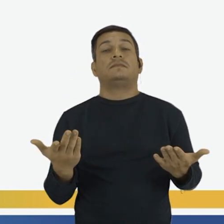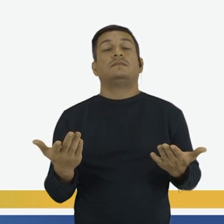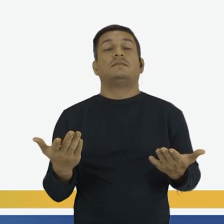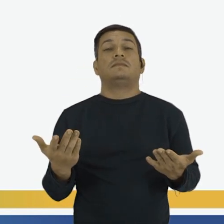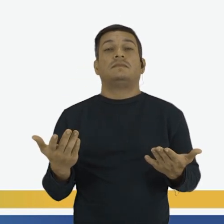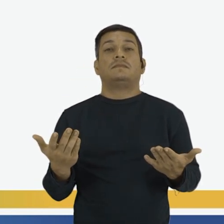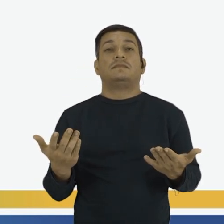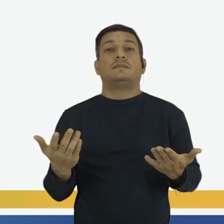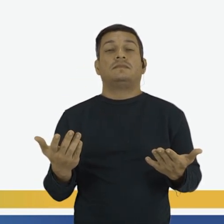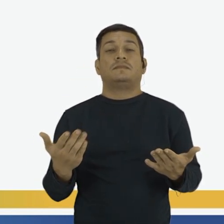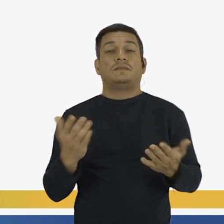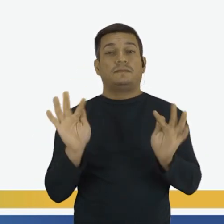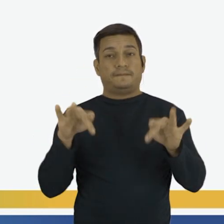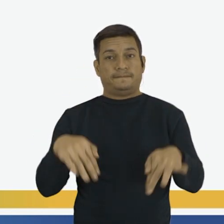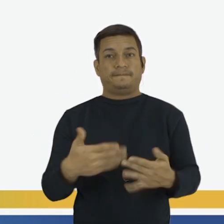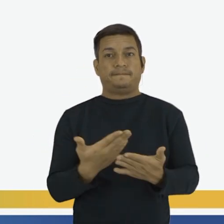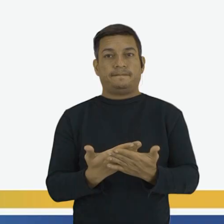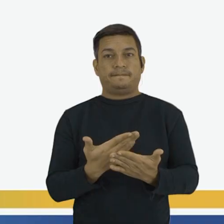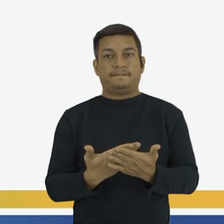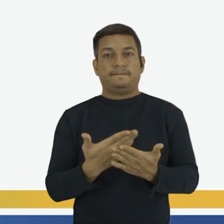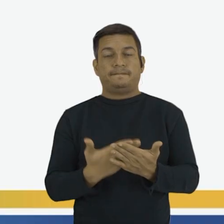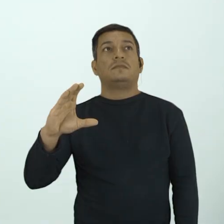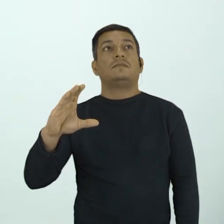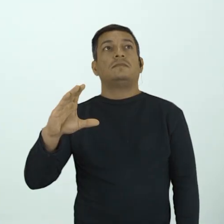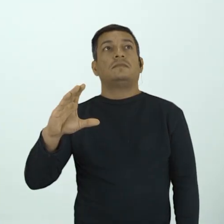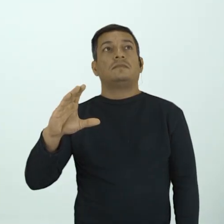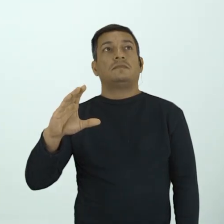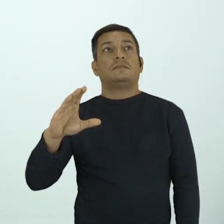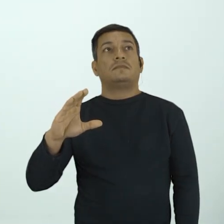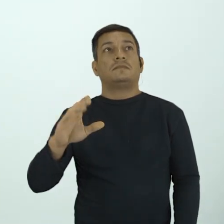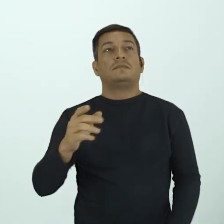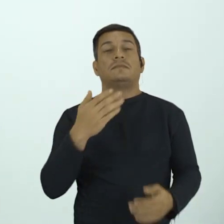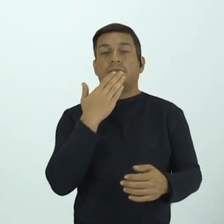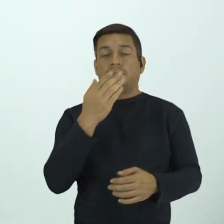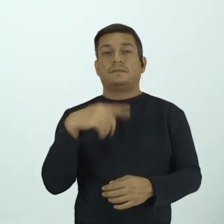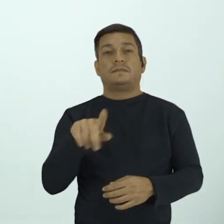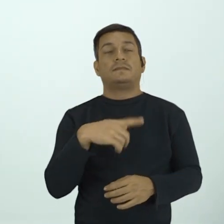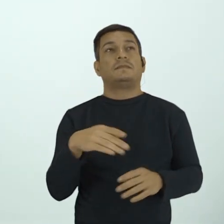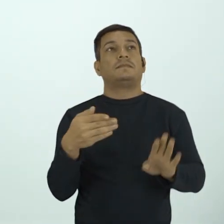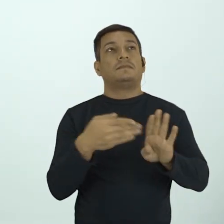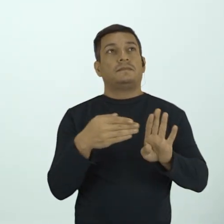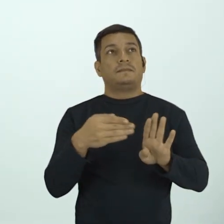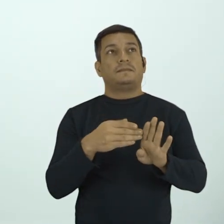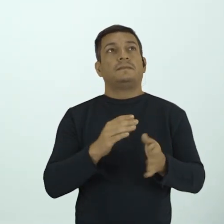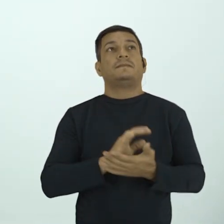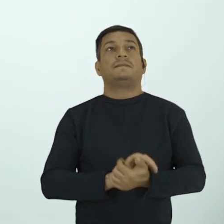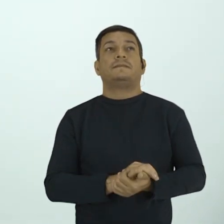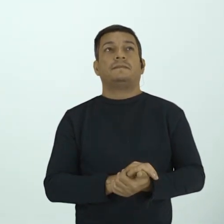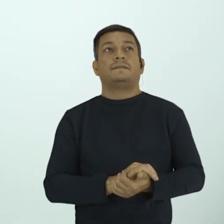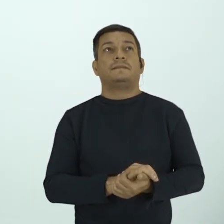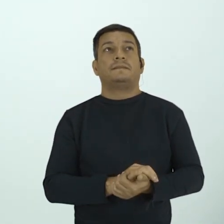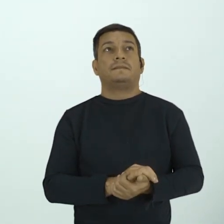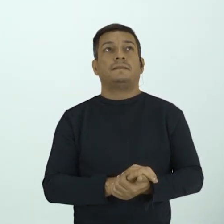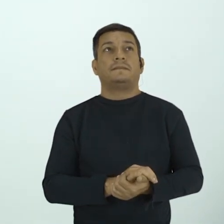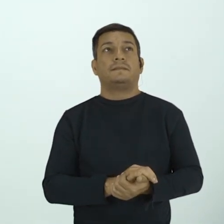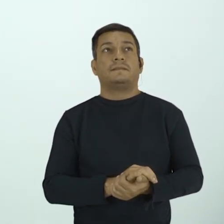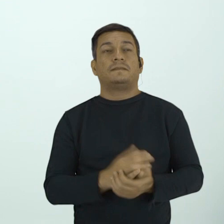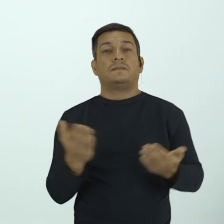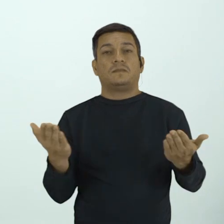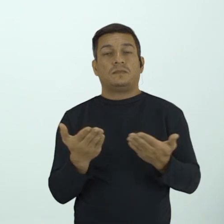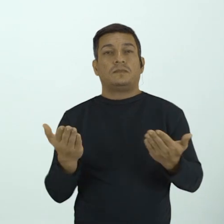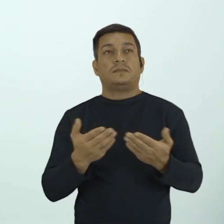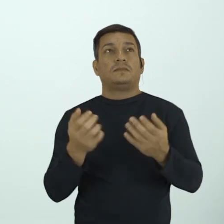gente chega ao final de mais uma aula. Eu peço a vocês que acessem a plataforma Eduque. Hoje